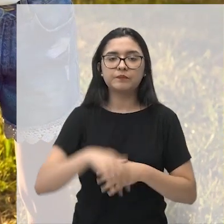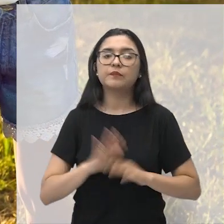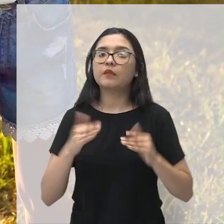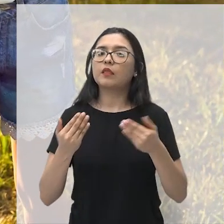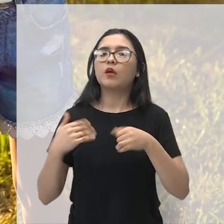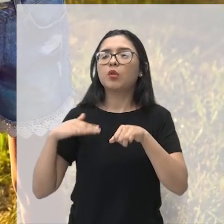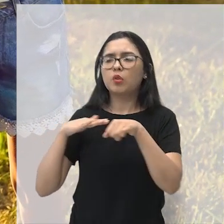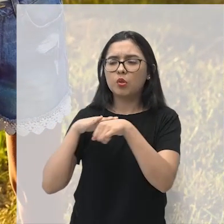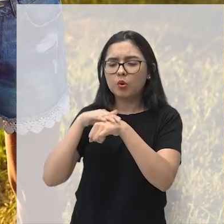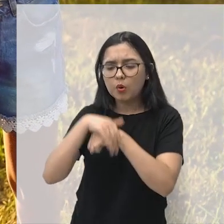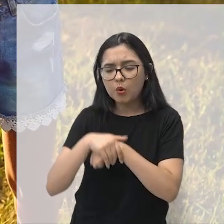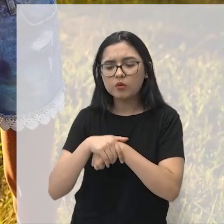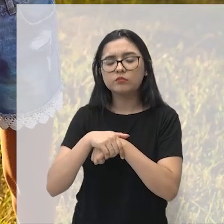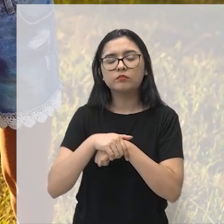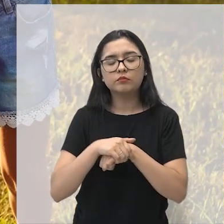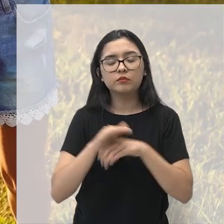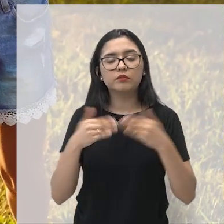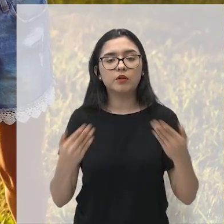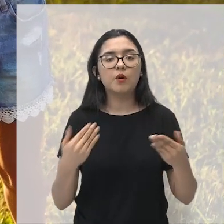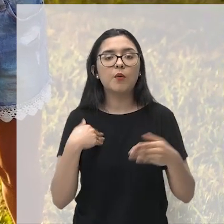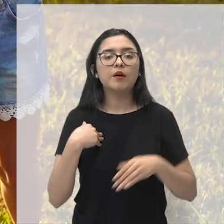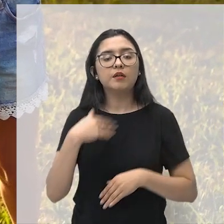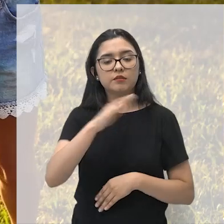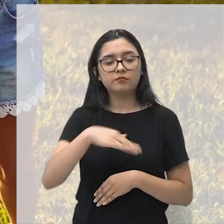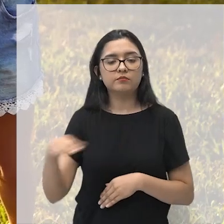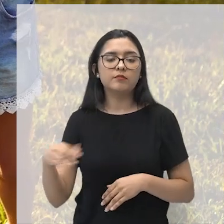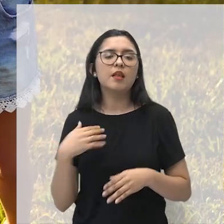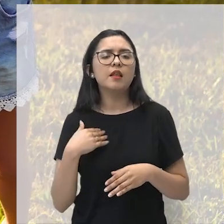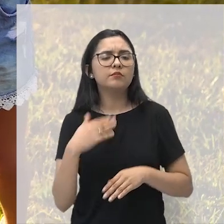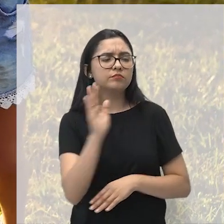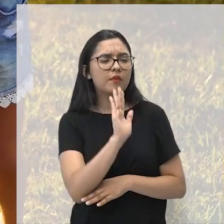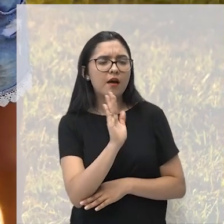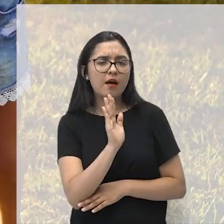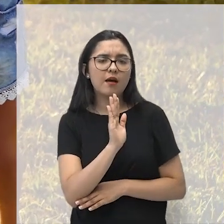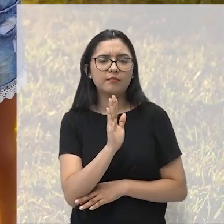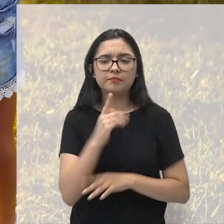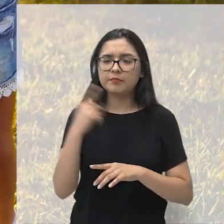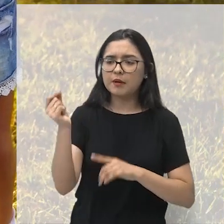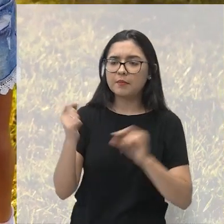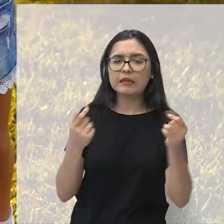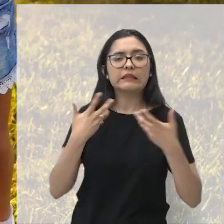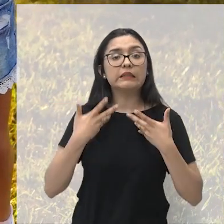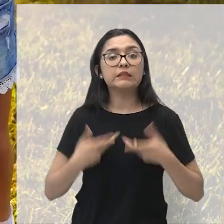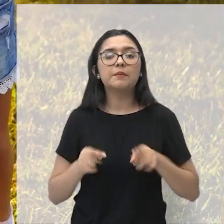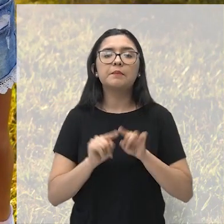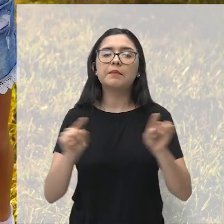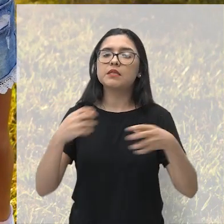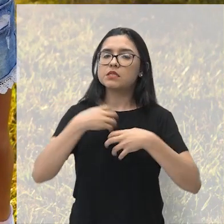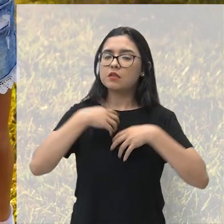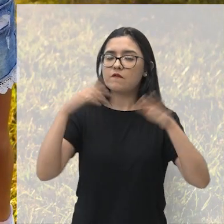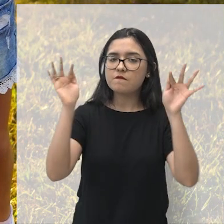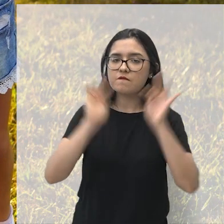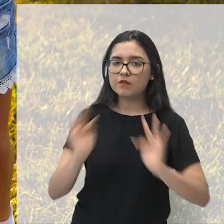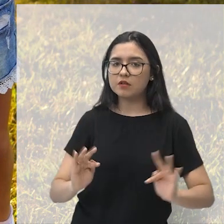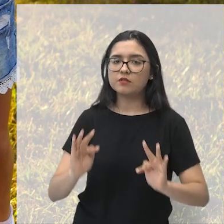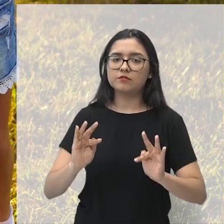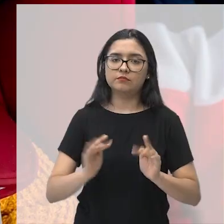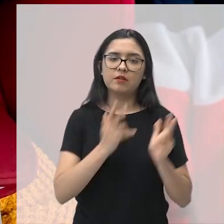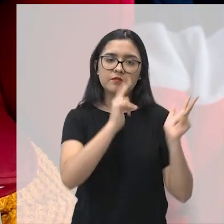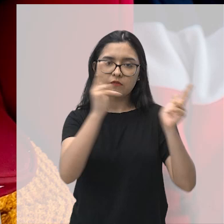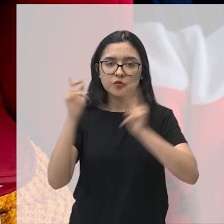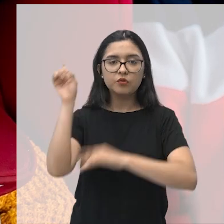cai e as crianças se despedem umas das outras, cansadas, mas felizes com as aventuras do